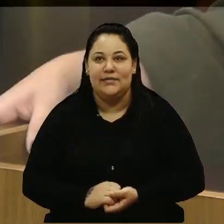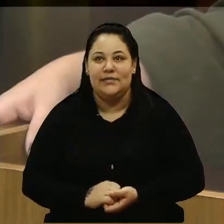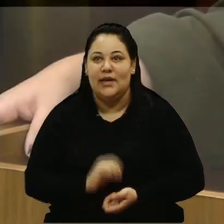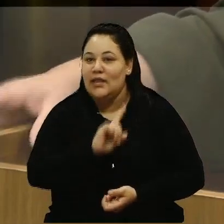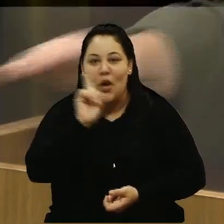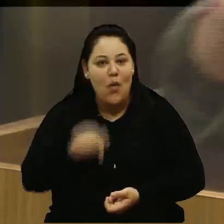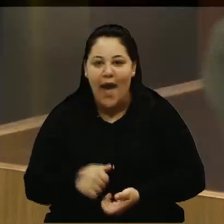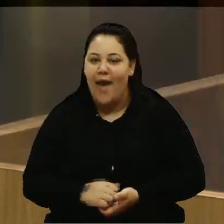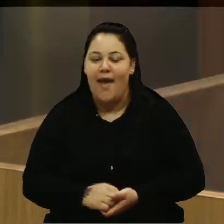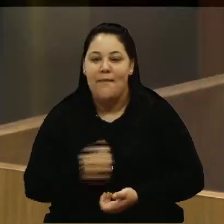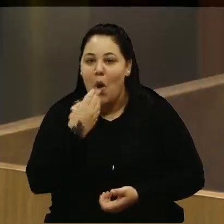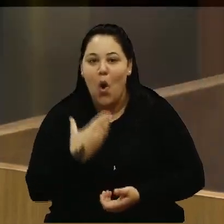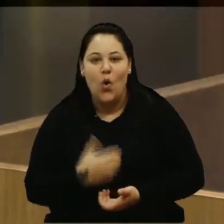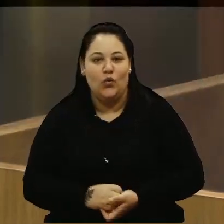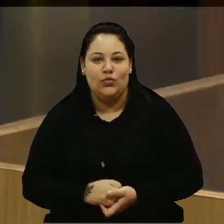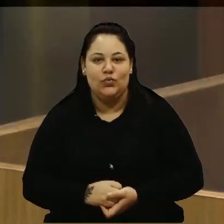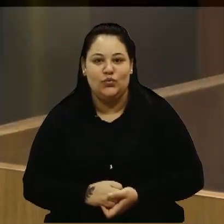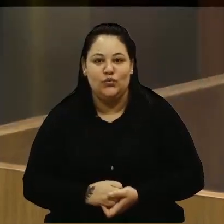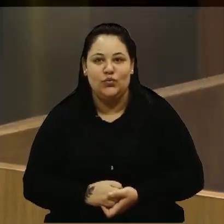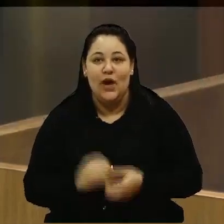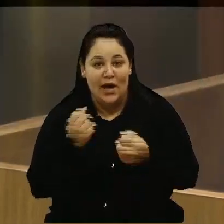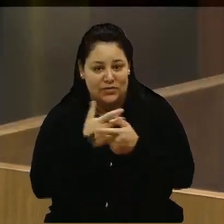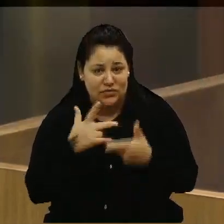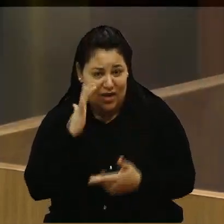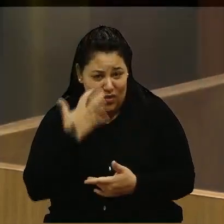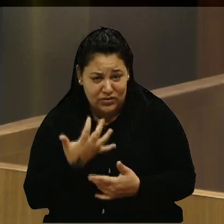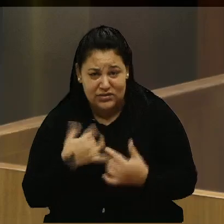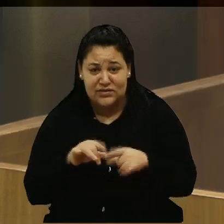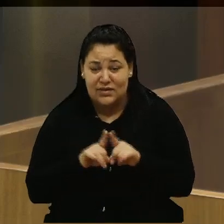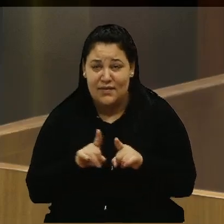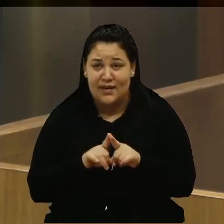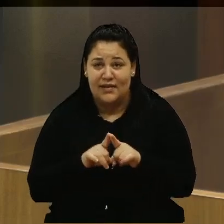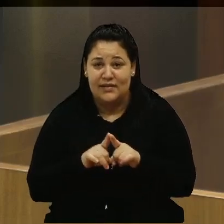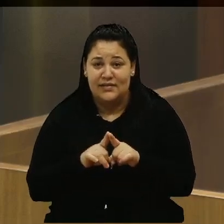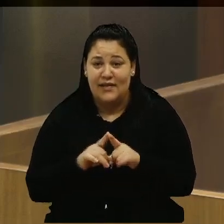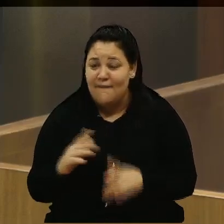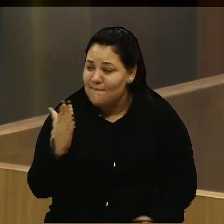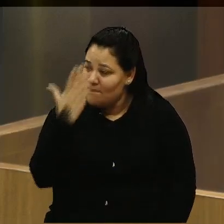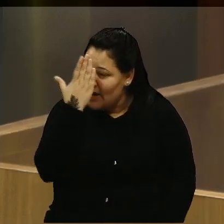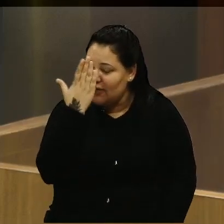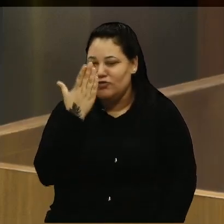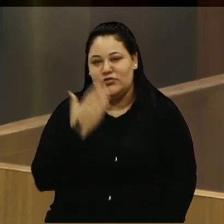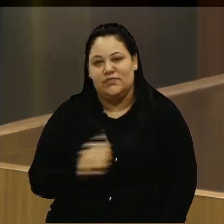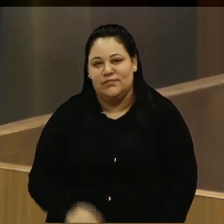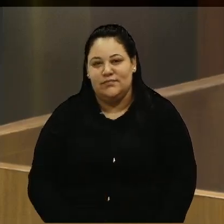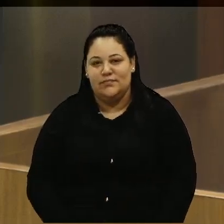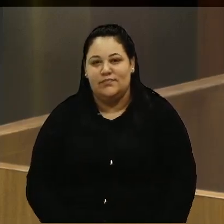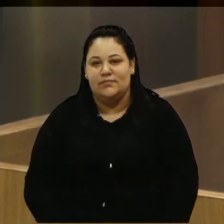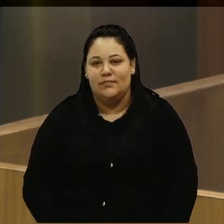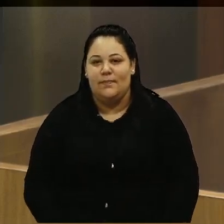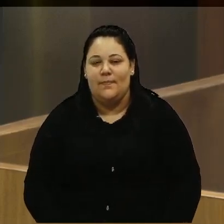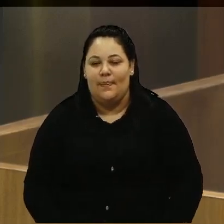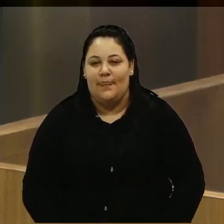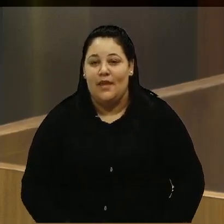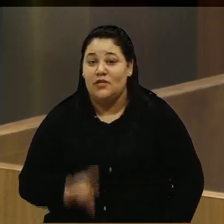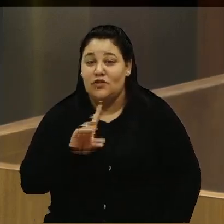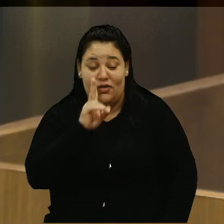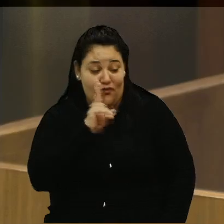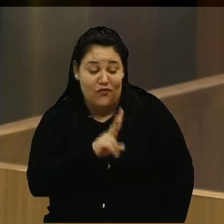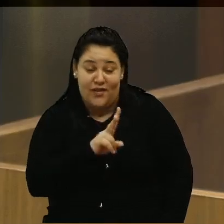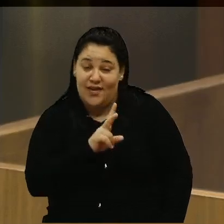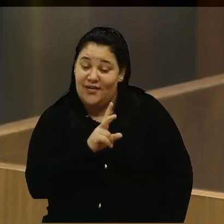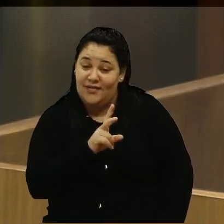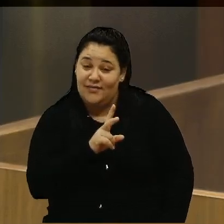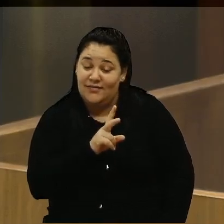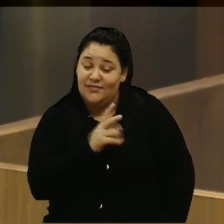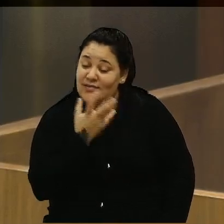bem. As coisas estão acontecendo na nossa cara. Só não enxerga quem não